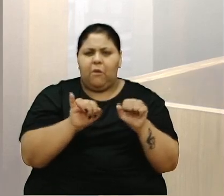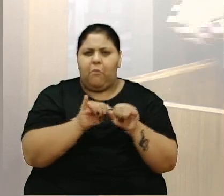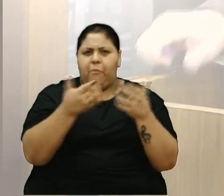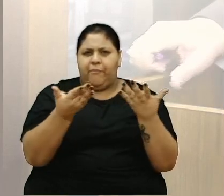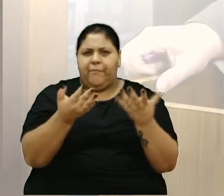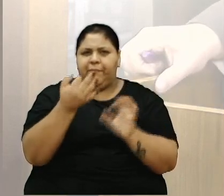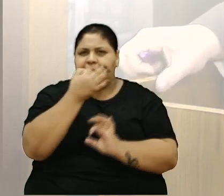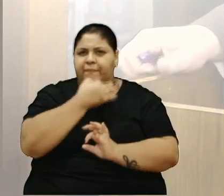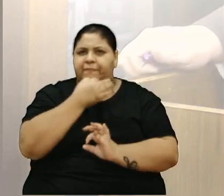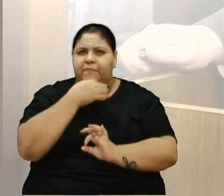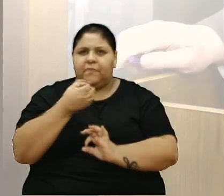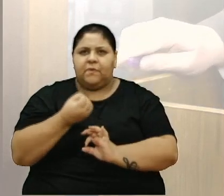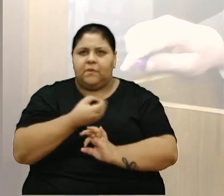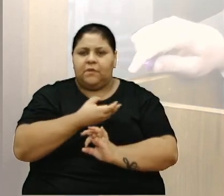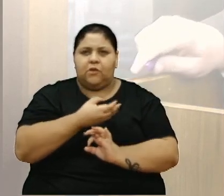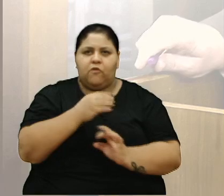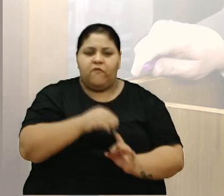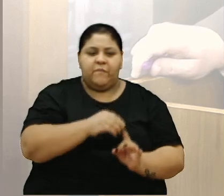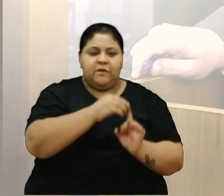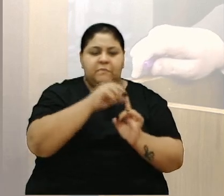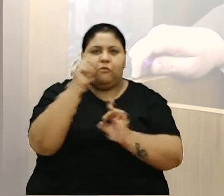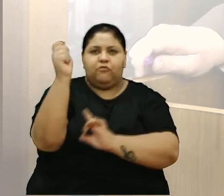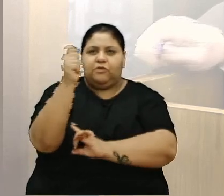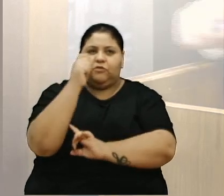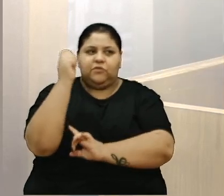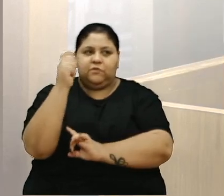Caxias do Sul é a nova capital do Rio Grande do Sul.